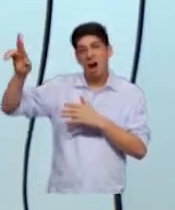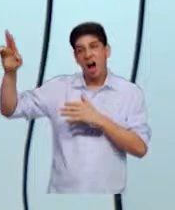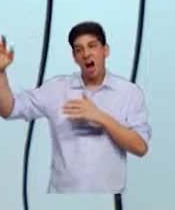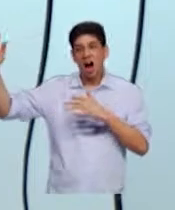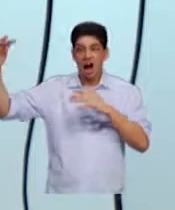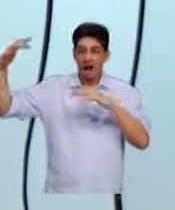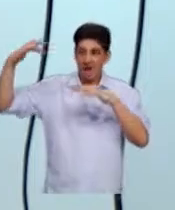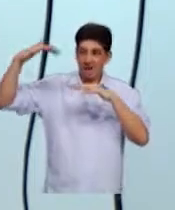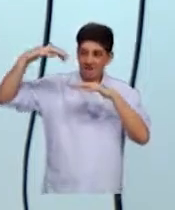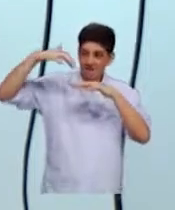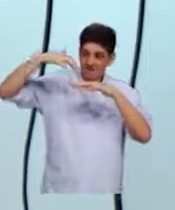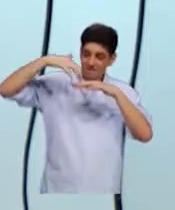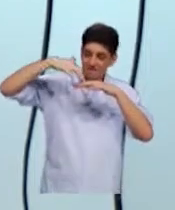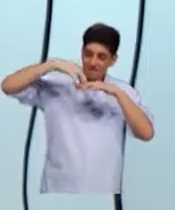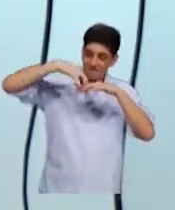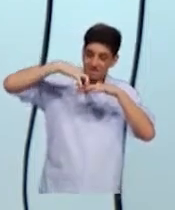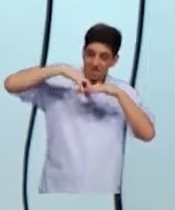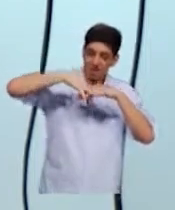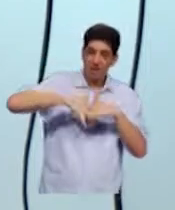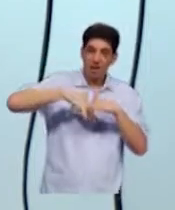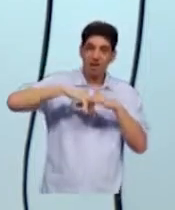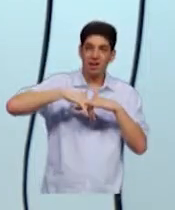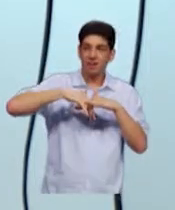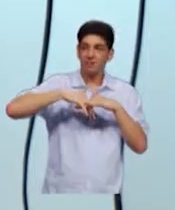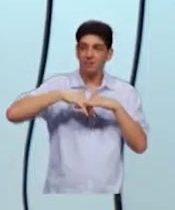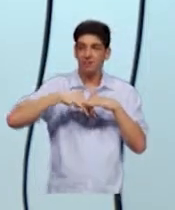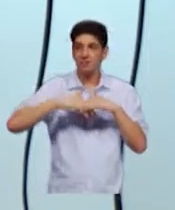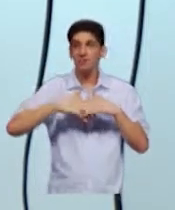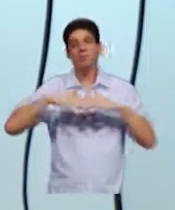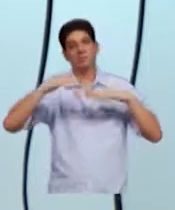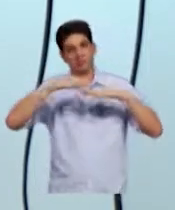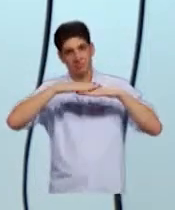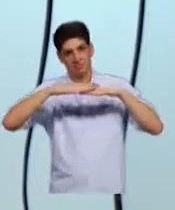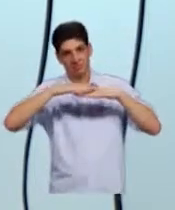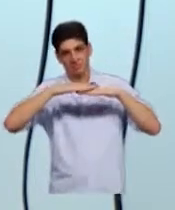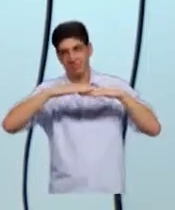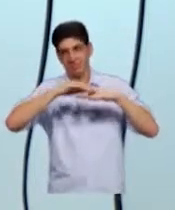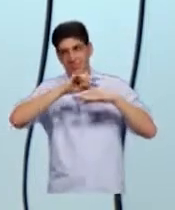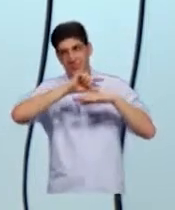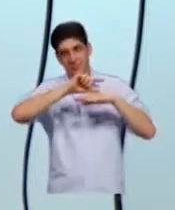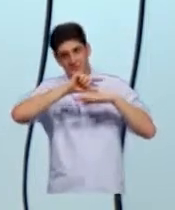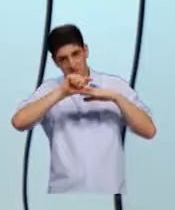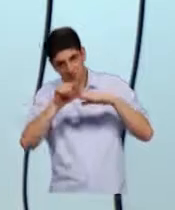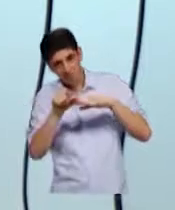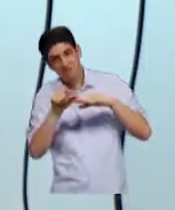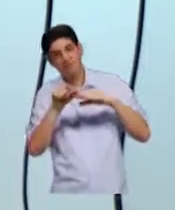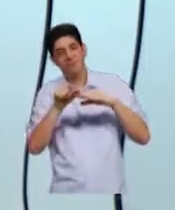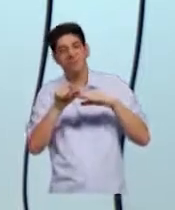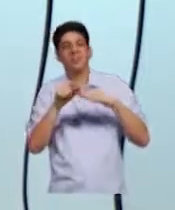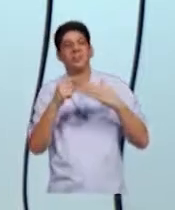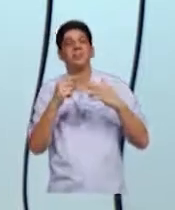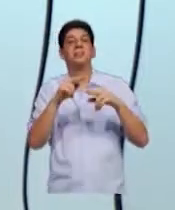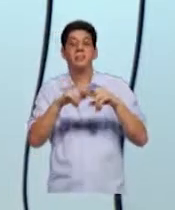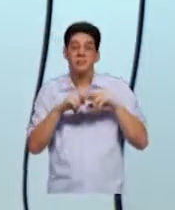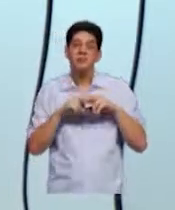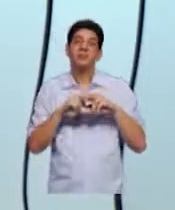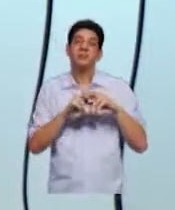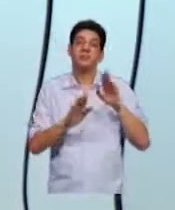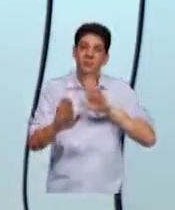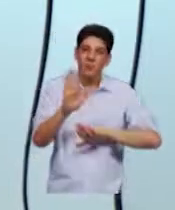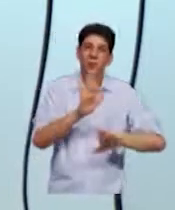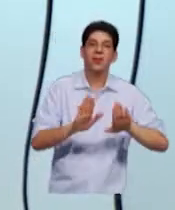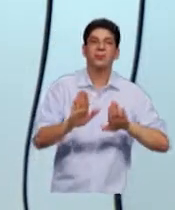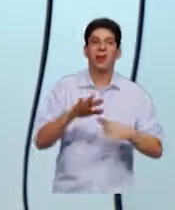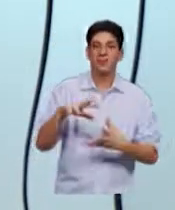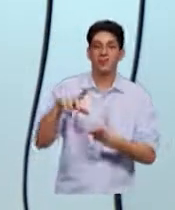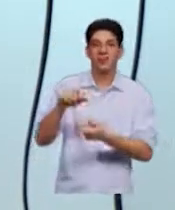raios solares ameno, menos forte, e aí favorece a vida das plantas, dos animais, a